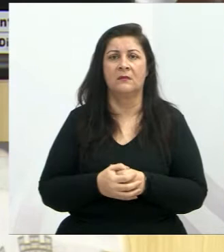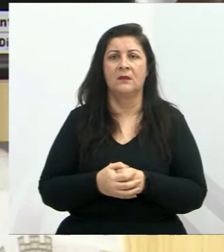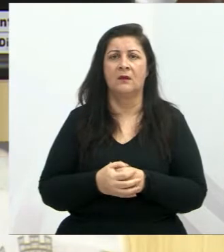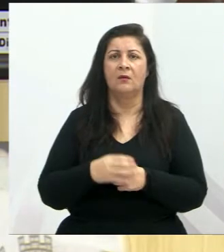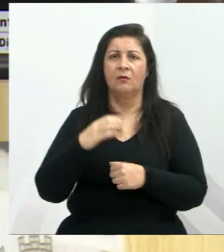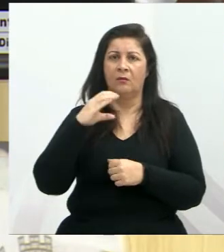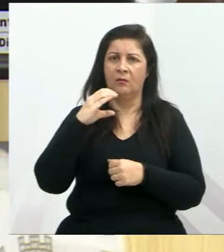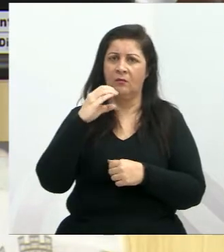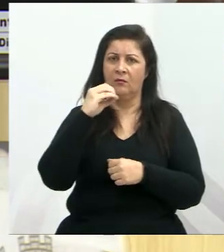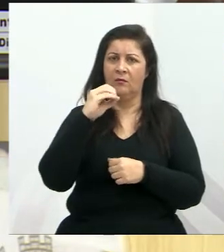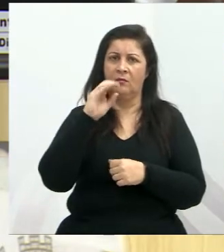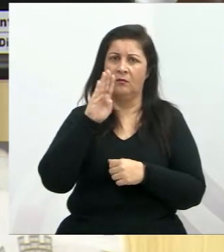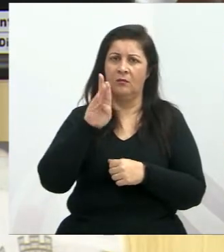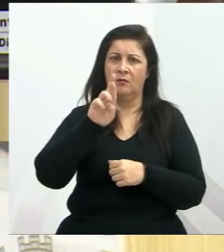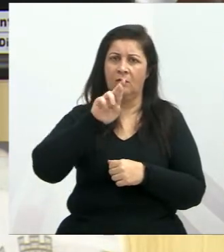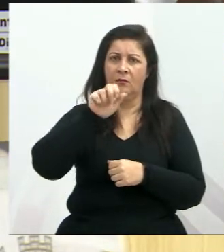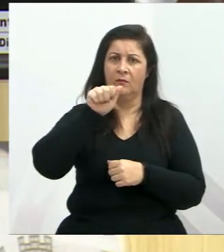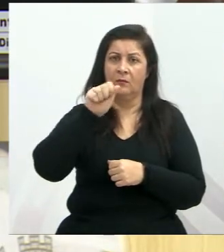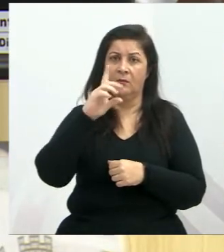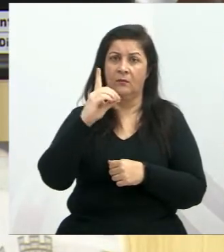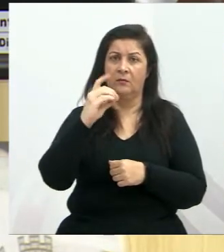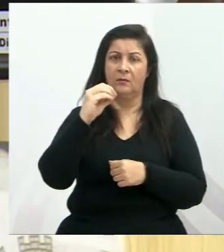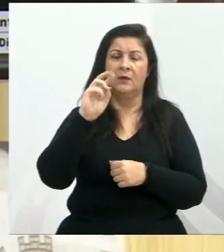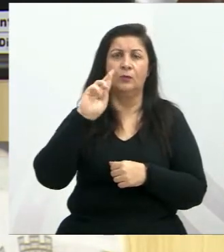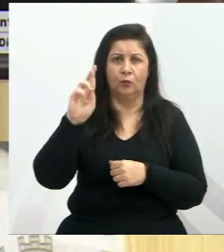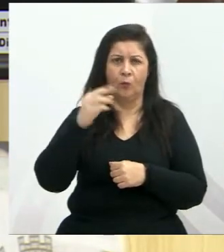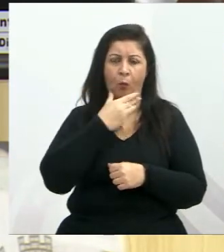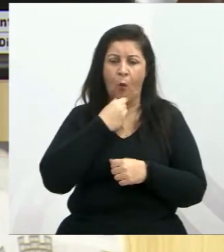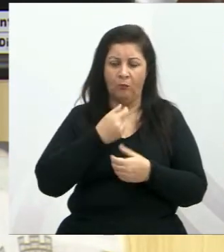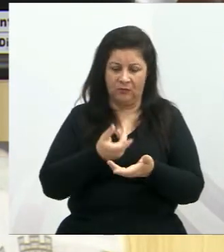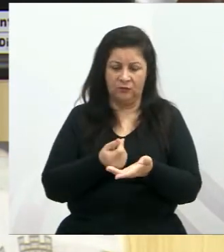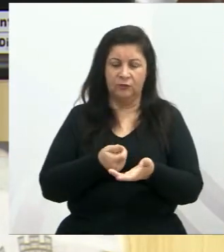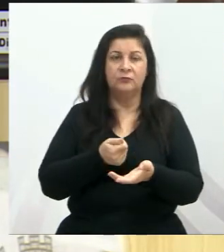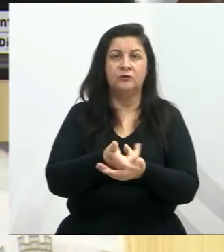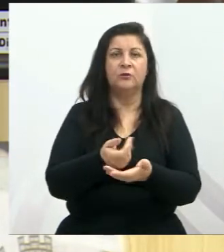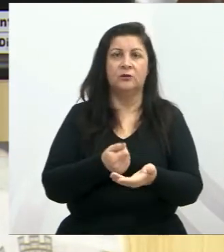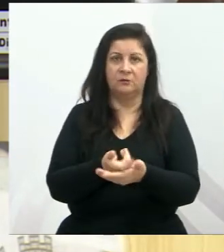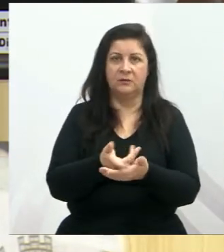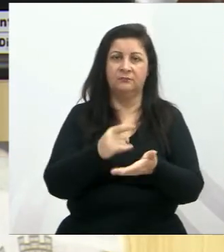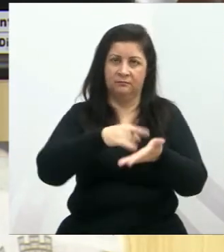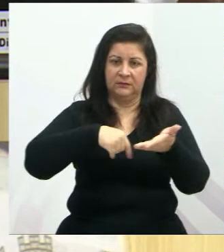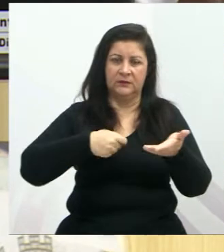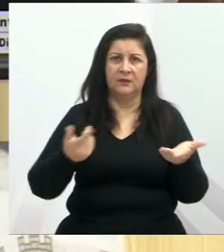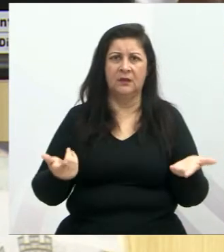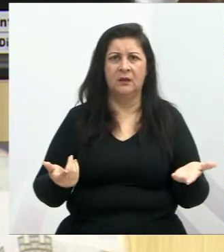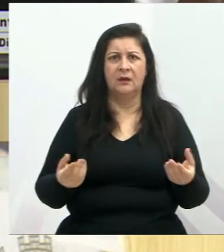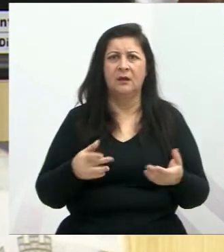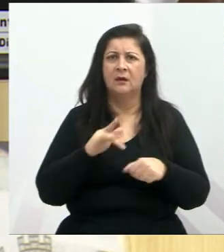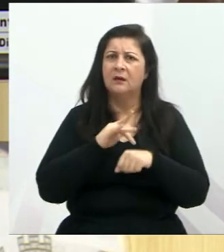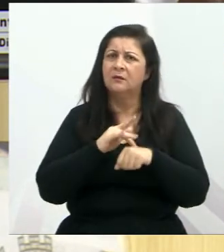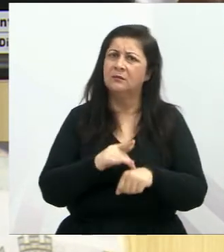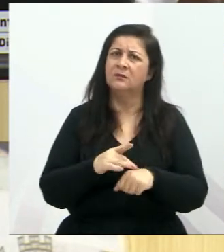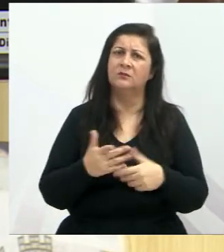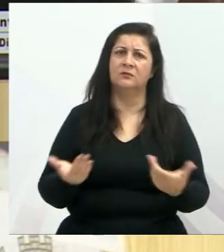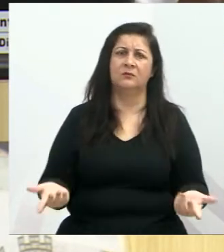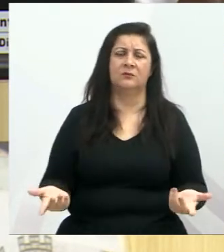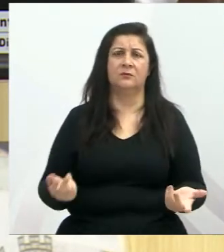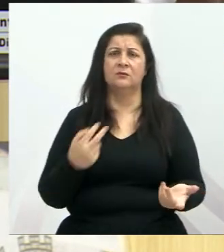cobrador. Gente, tirou o cobrador de algumas linhas. Quer economizar? Dê mais condição para a